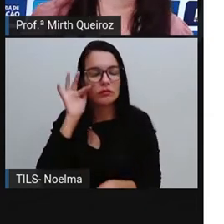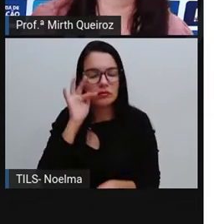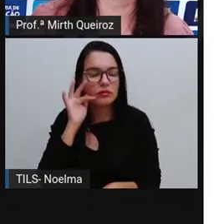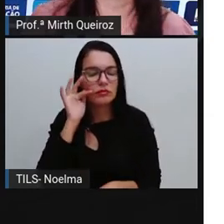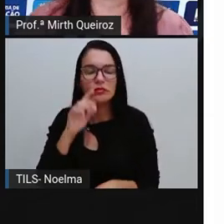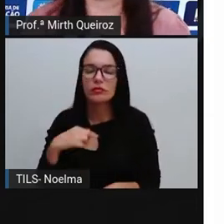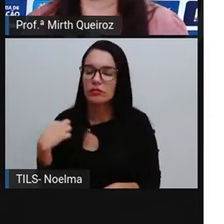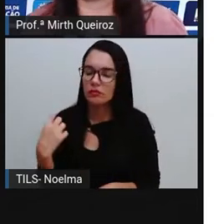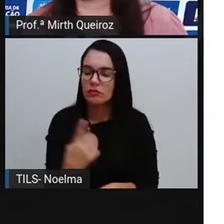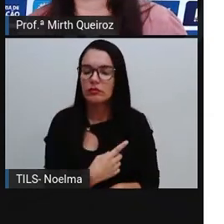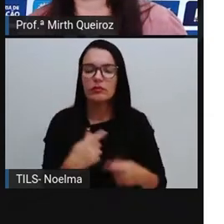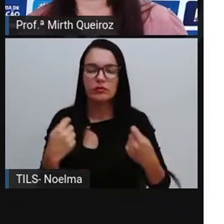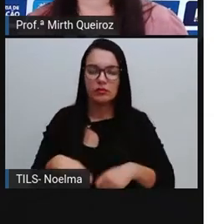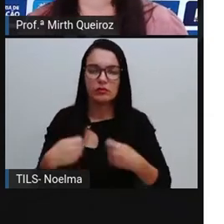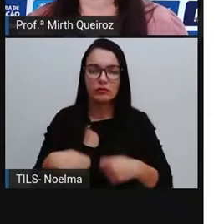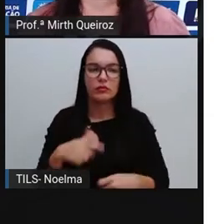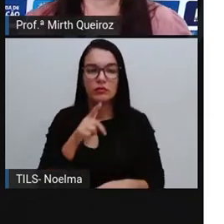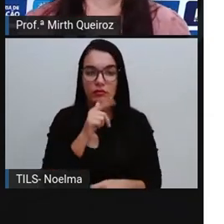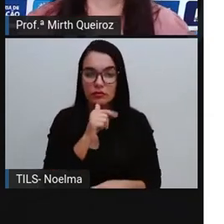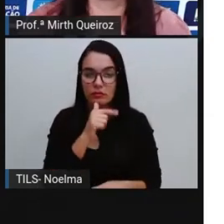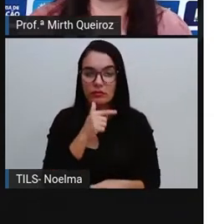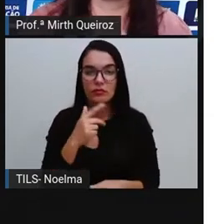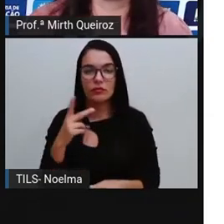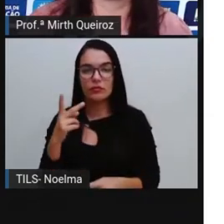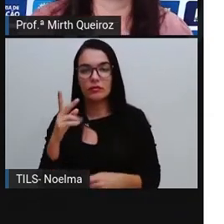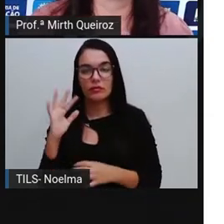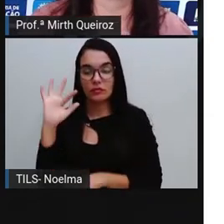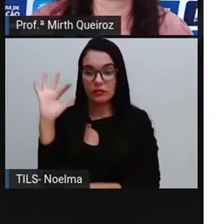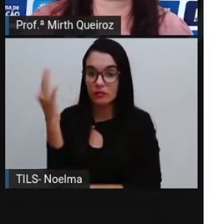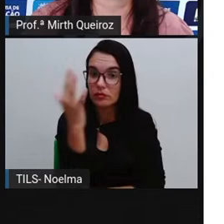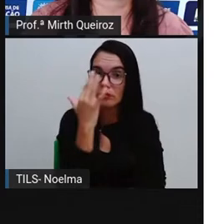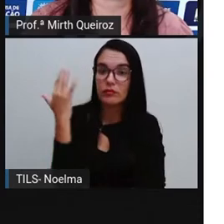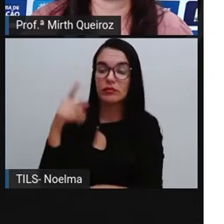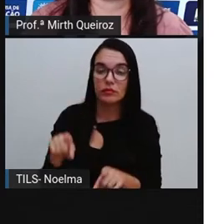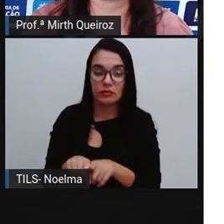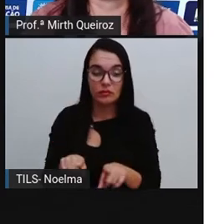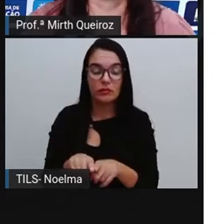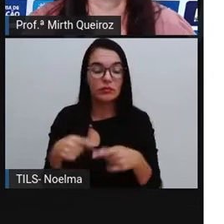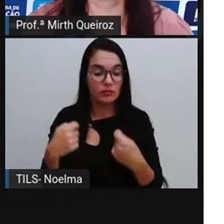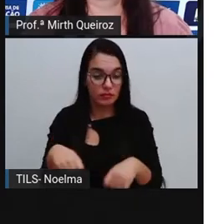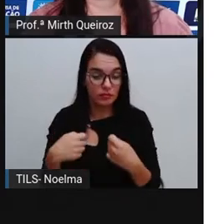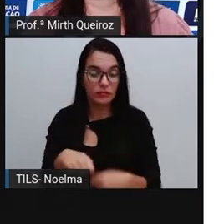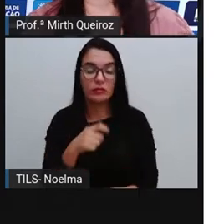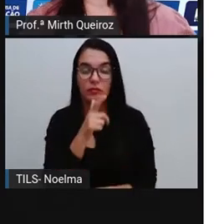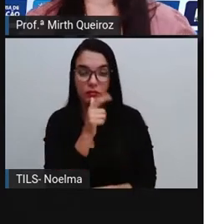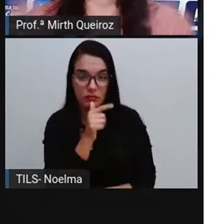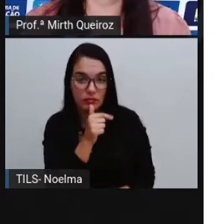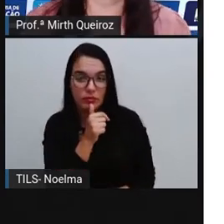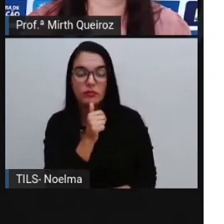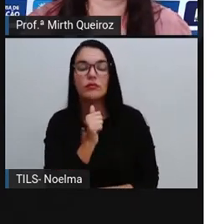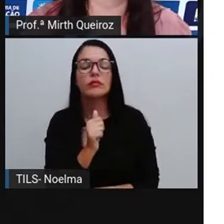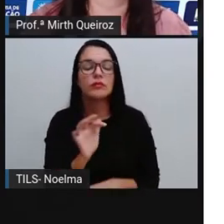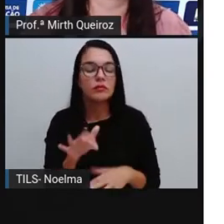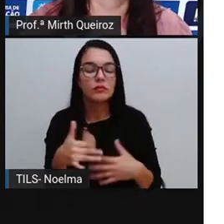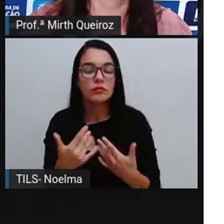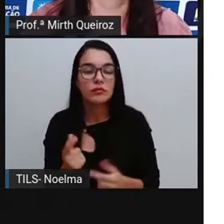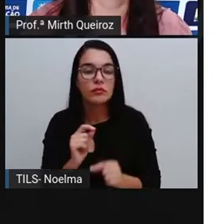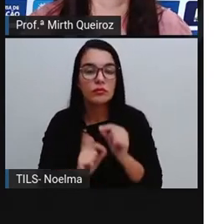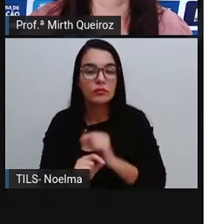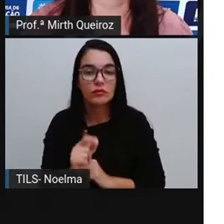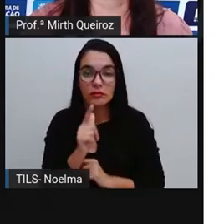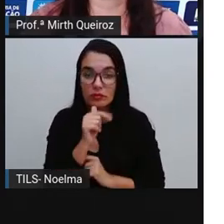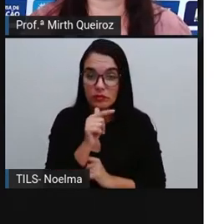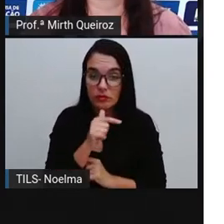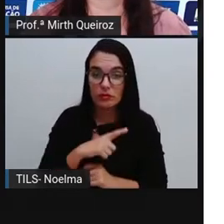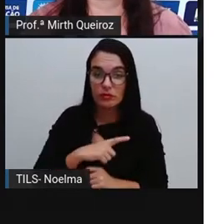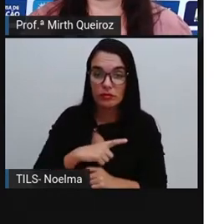da água, né? Os animais precisam da água, as plantas necessitam da água também. E ela faz parte de